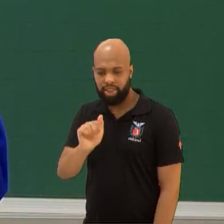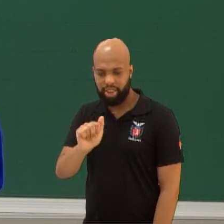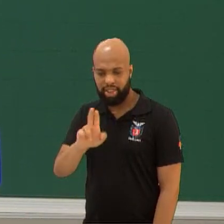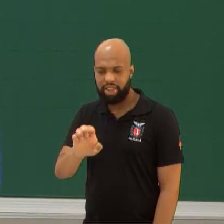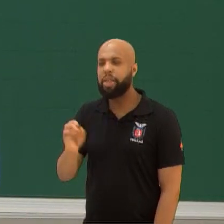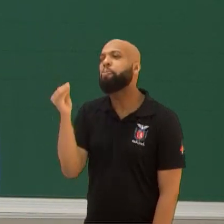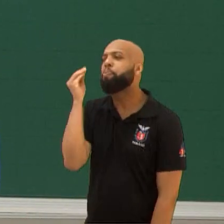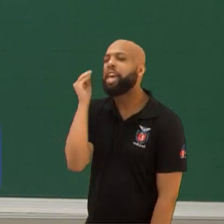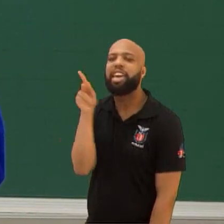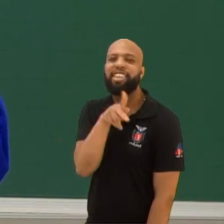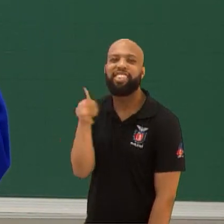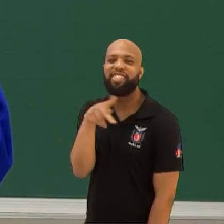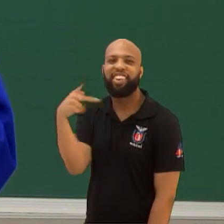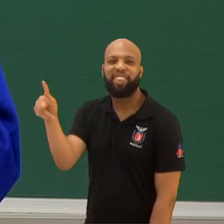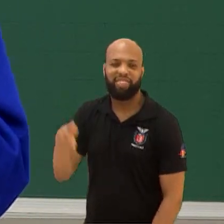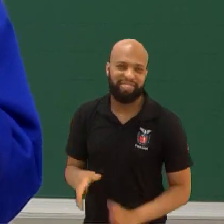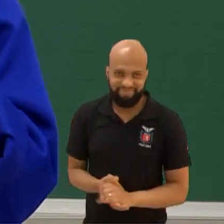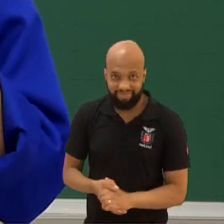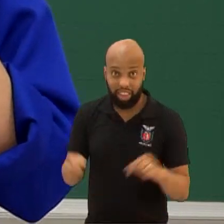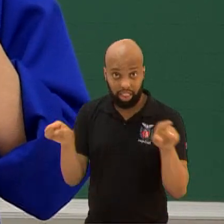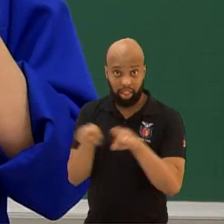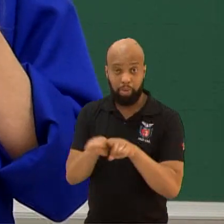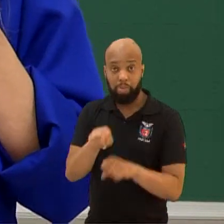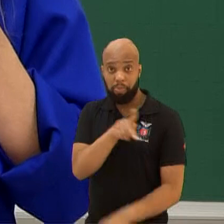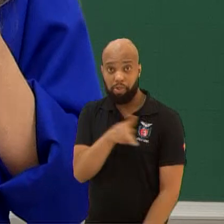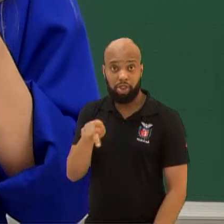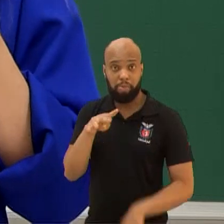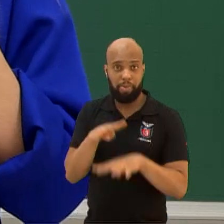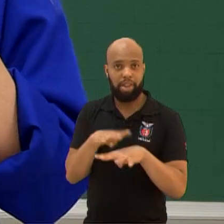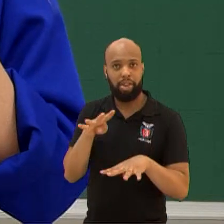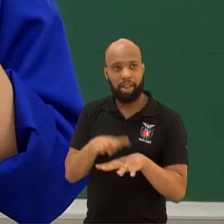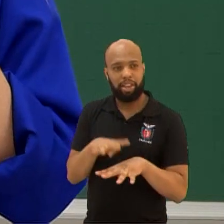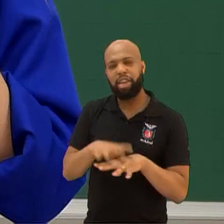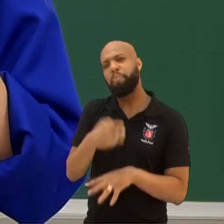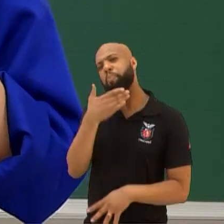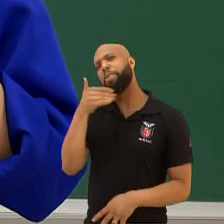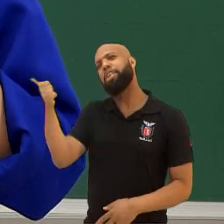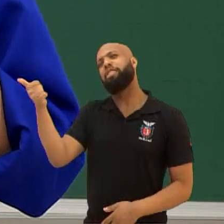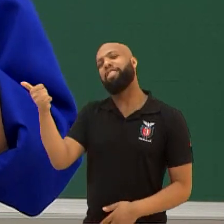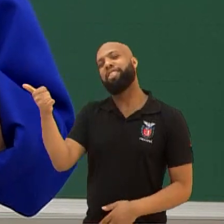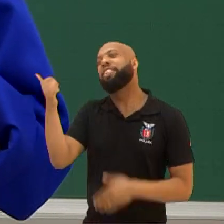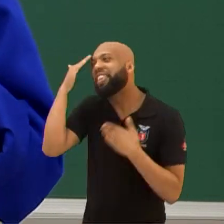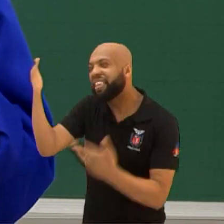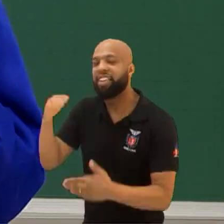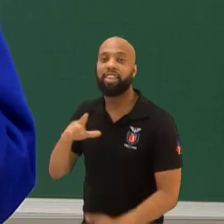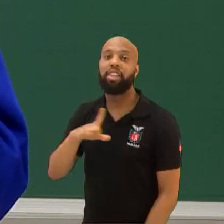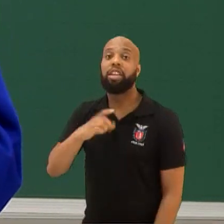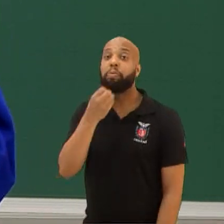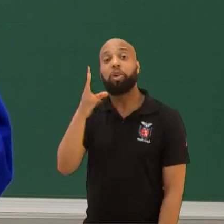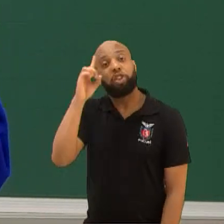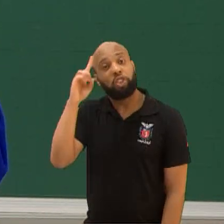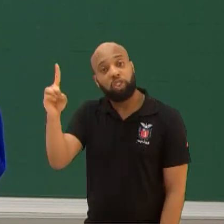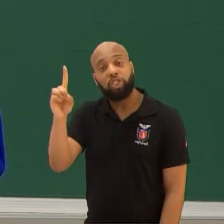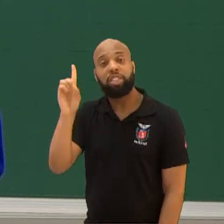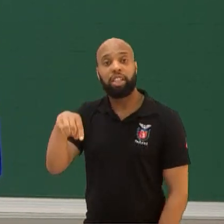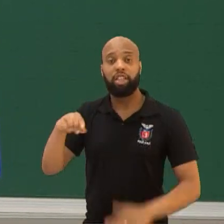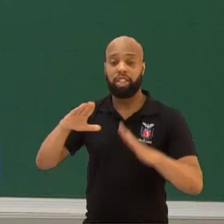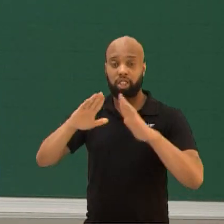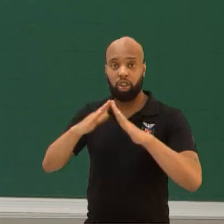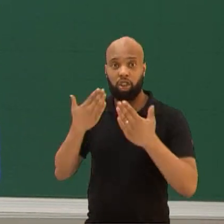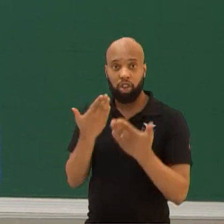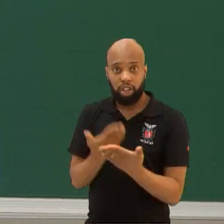Um beijo, professora. Professora de Matemática, melhor, muito obrigada. Bom dia, Vitória, do Colégio Estadual